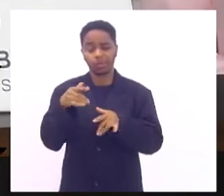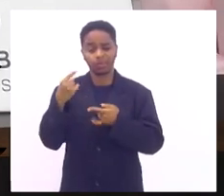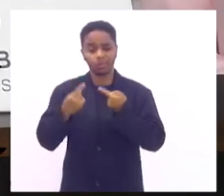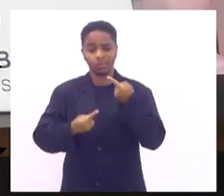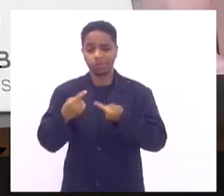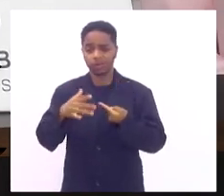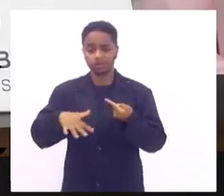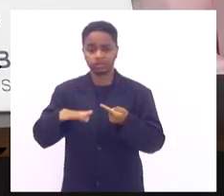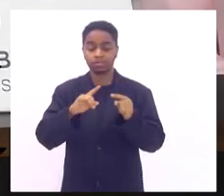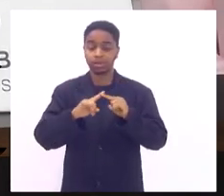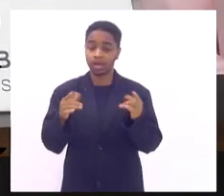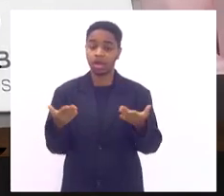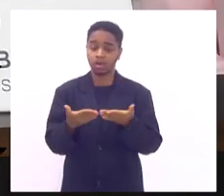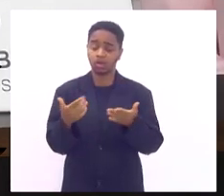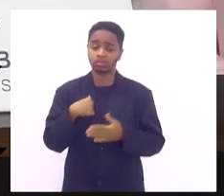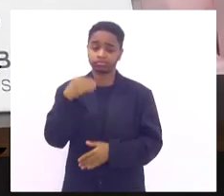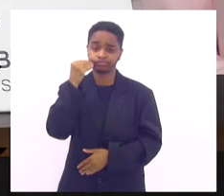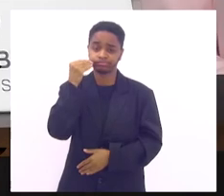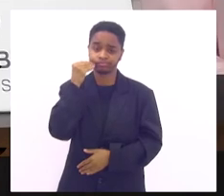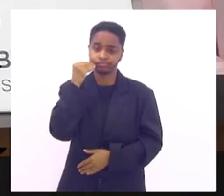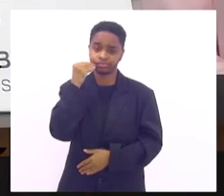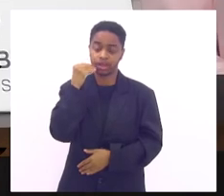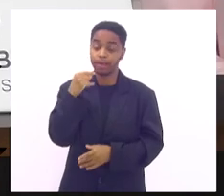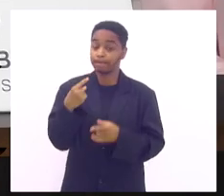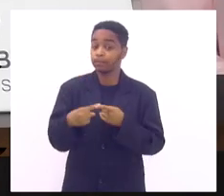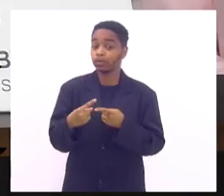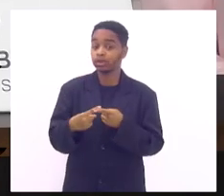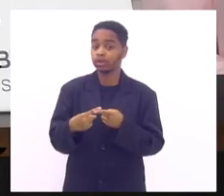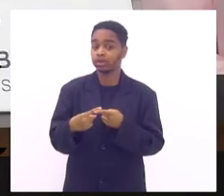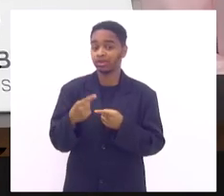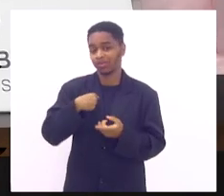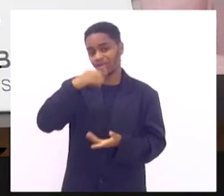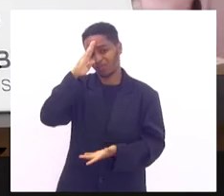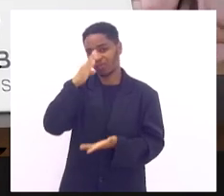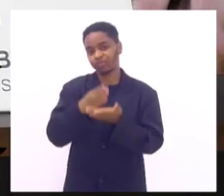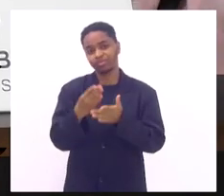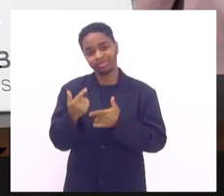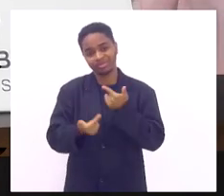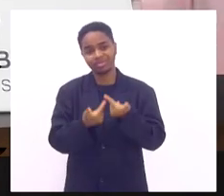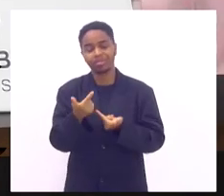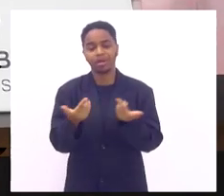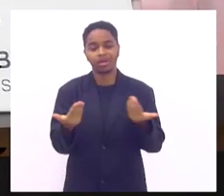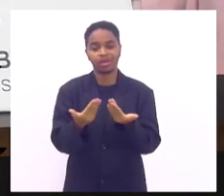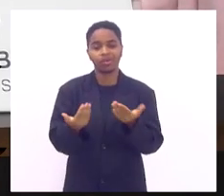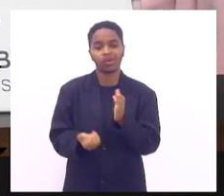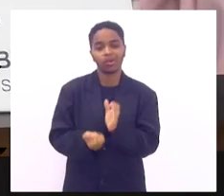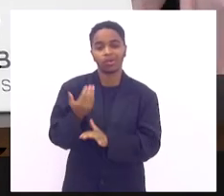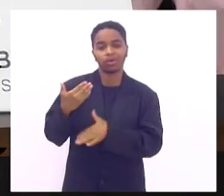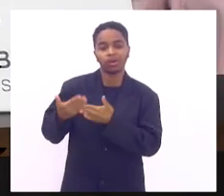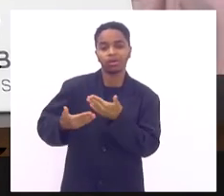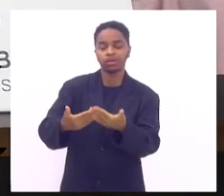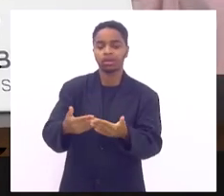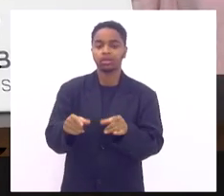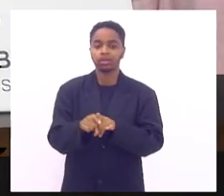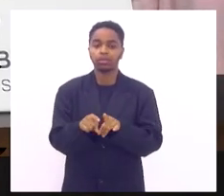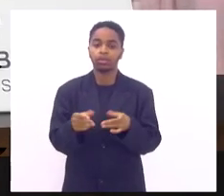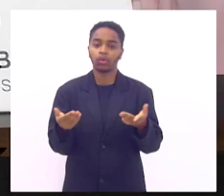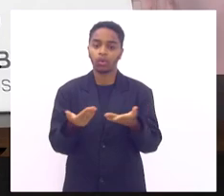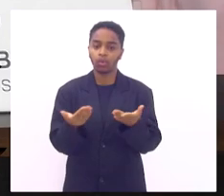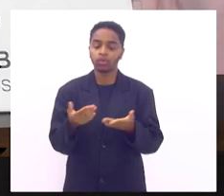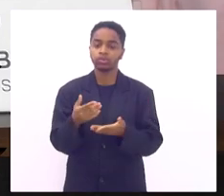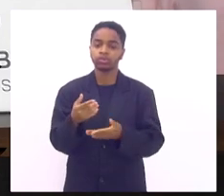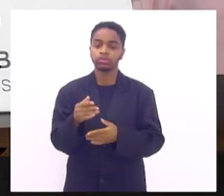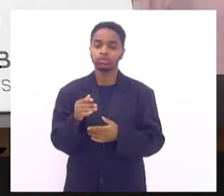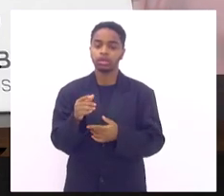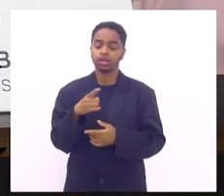contabilidade, e dessa vez eu me arrisquei. Por quê? Por confiar no trabalho que está sendo desenvolvido. Hoje represento aqui o presidente